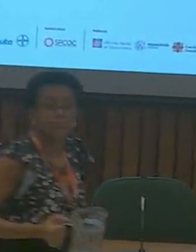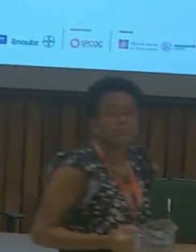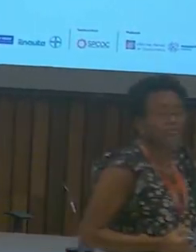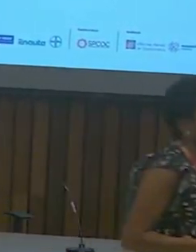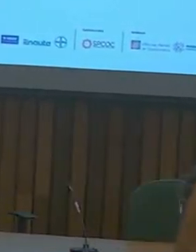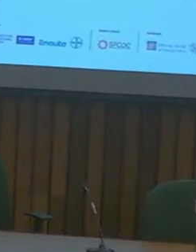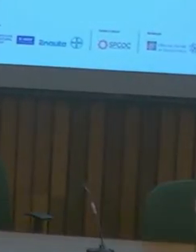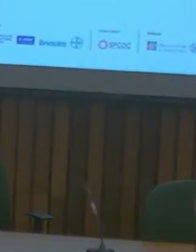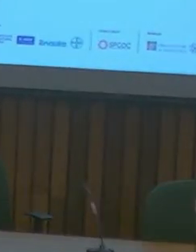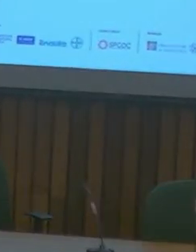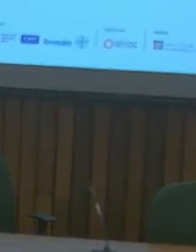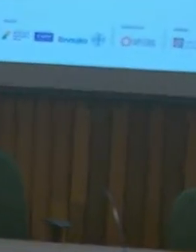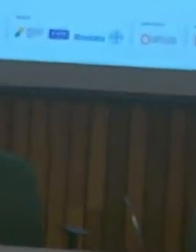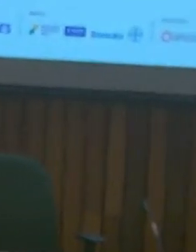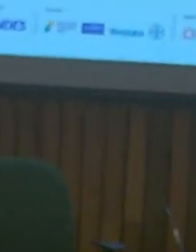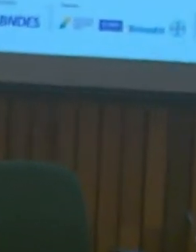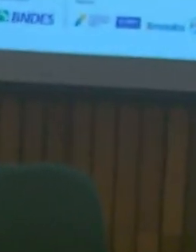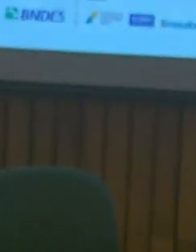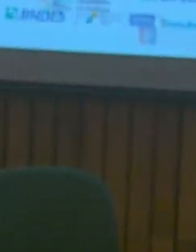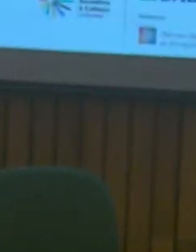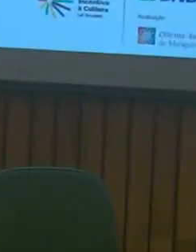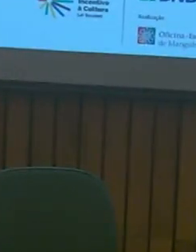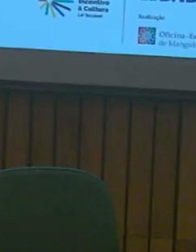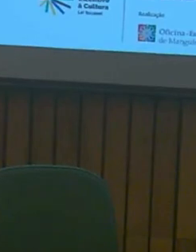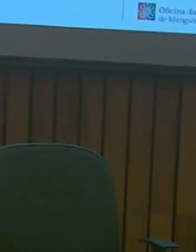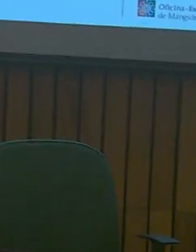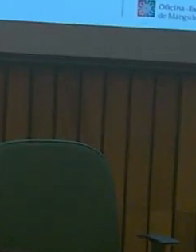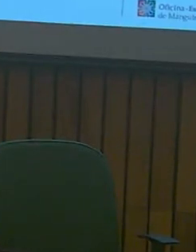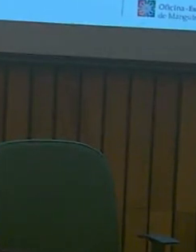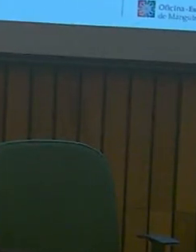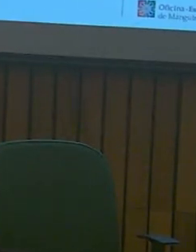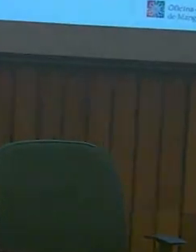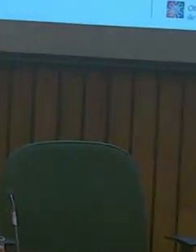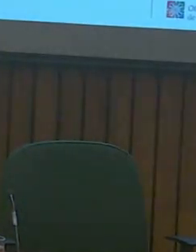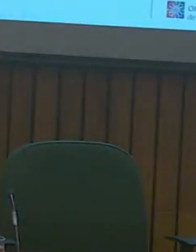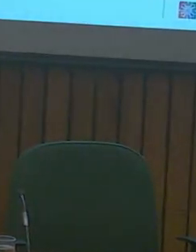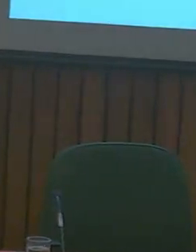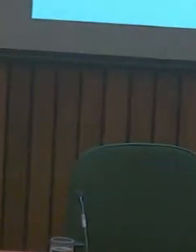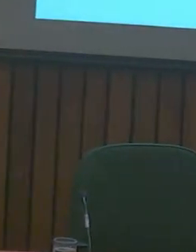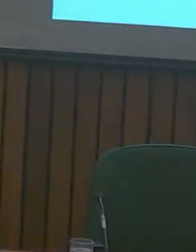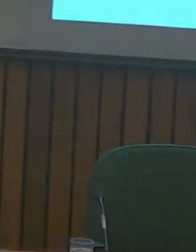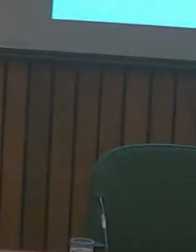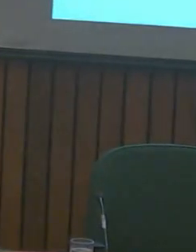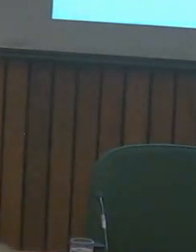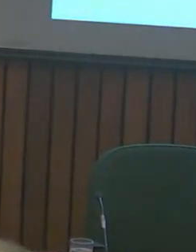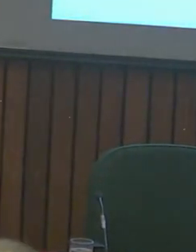Com a realizadora, a diretora do filme, a Cristiana Grumbar.